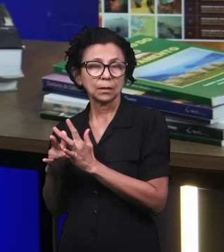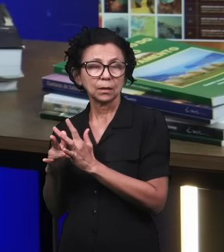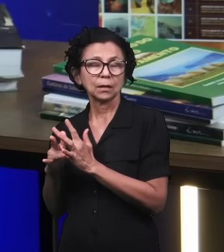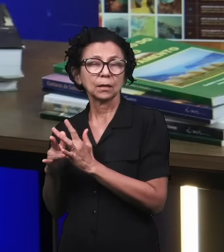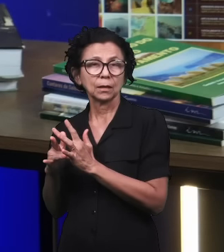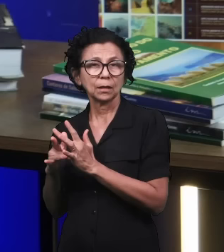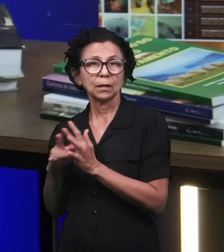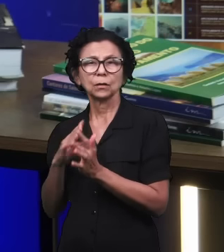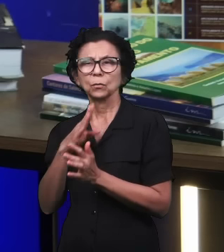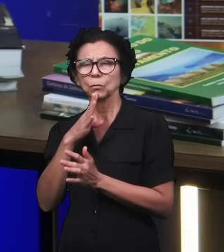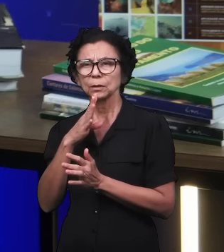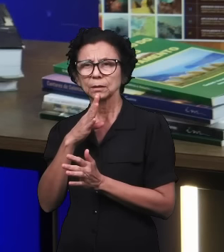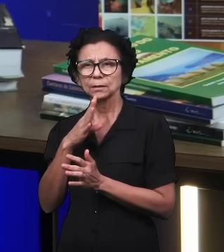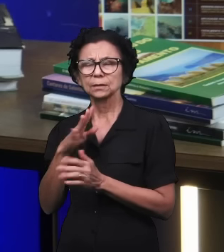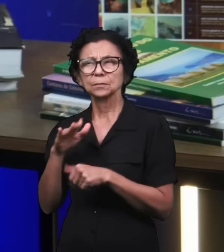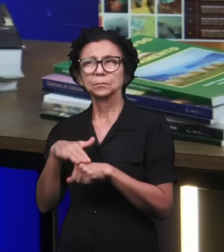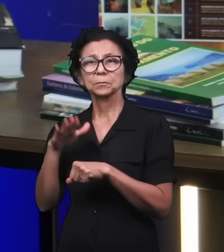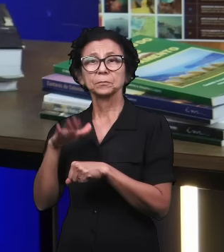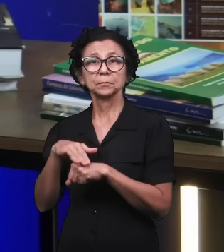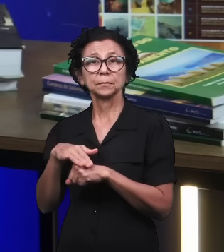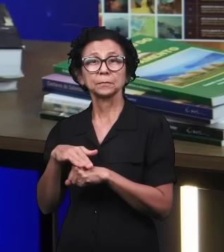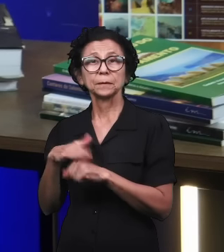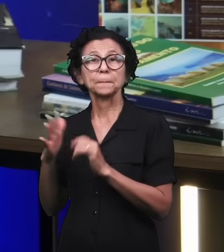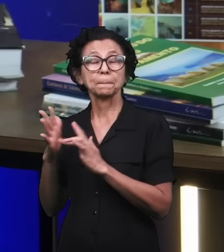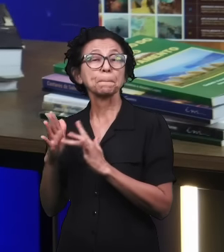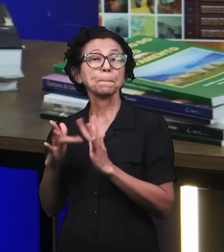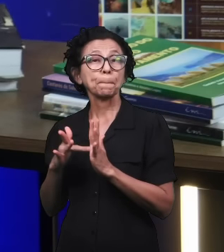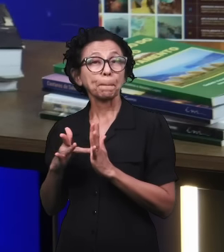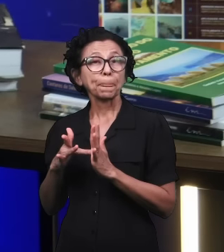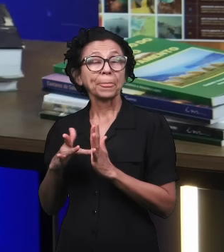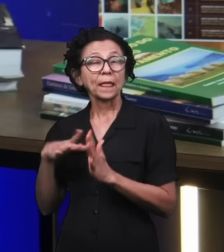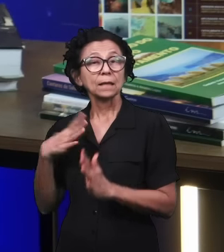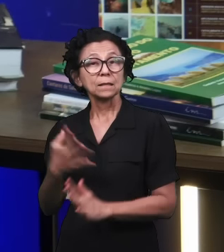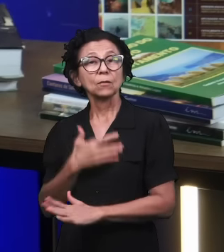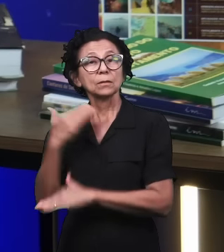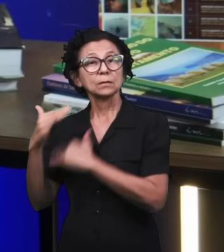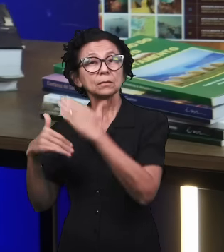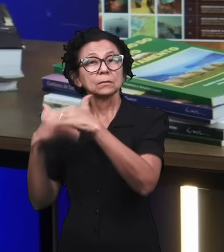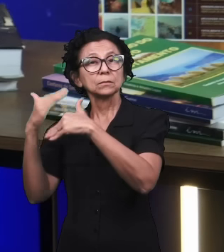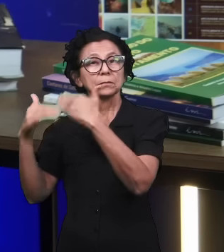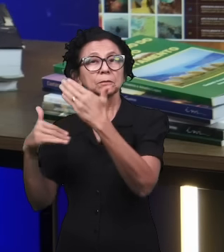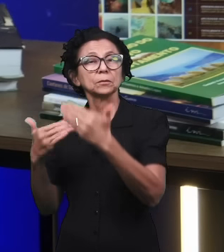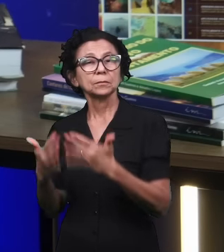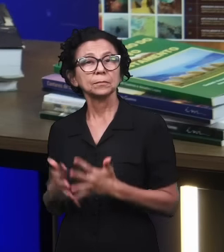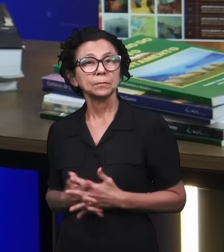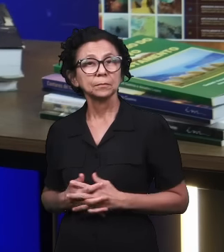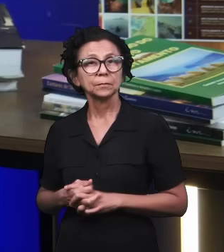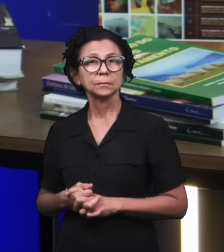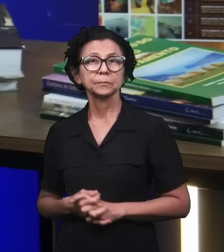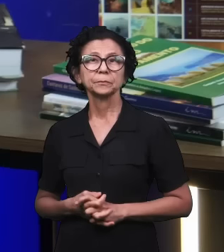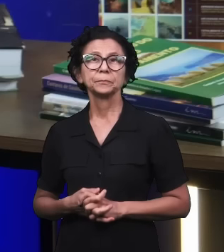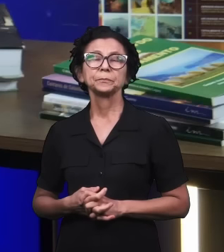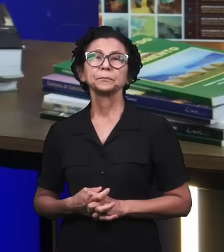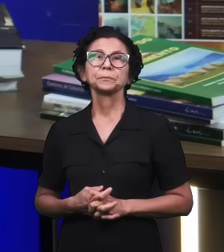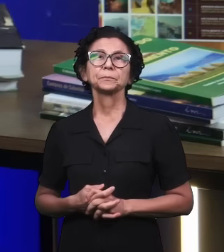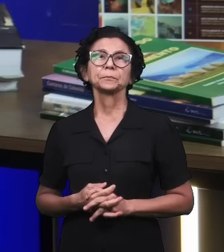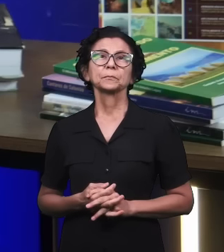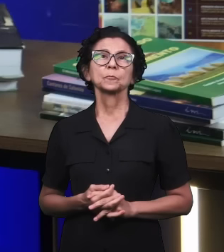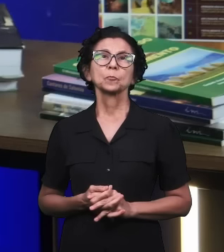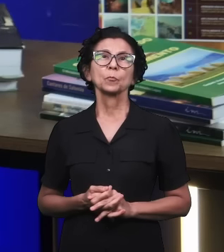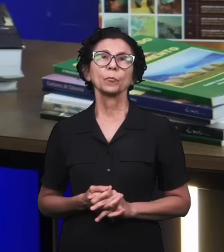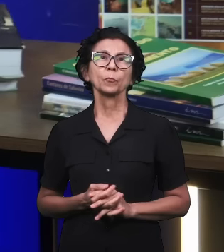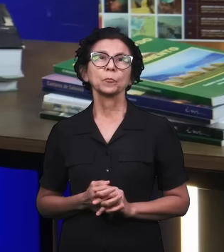ainda mais, é a dinâmica da salvação. Então nós encerramos esse episódio dizendo assim: talvez você